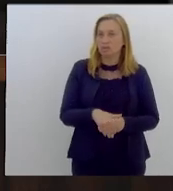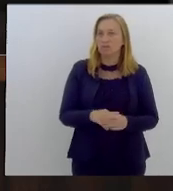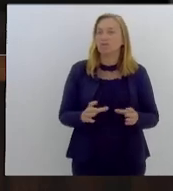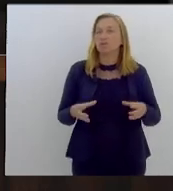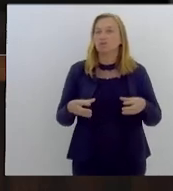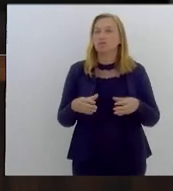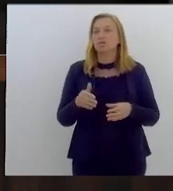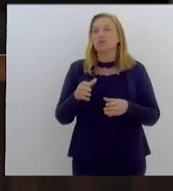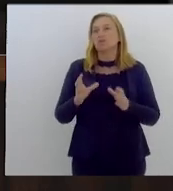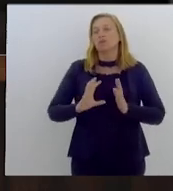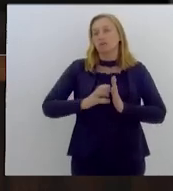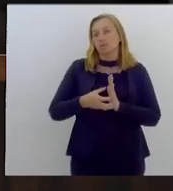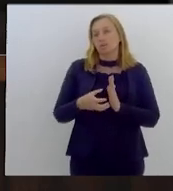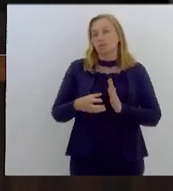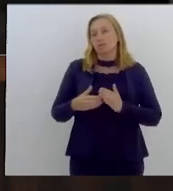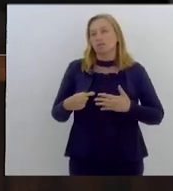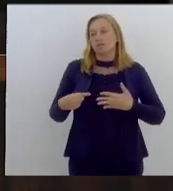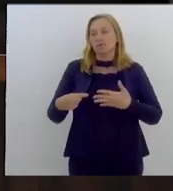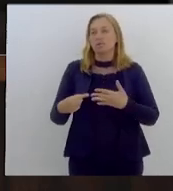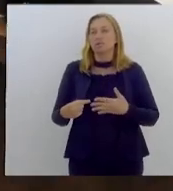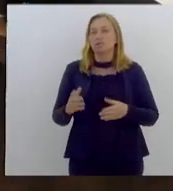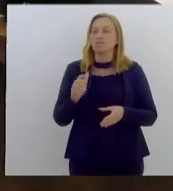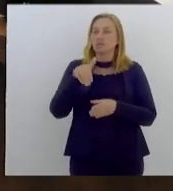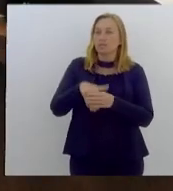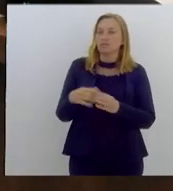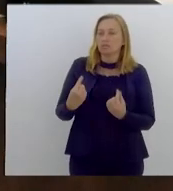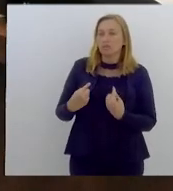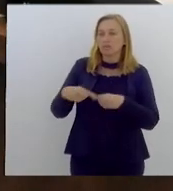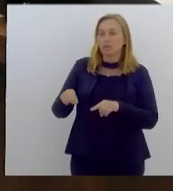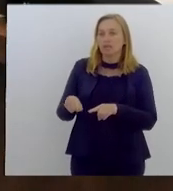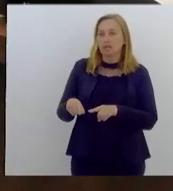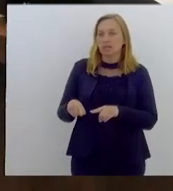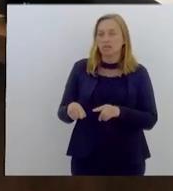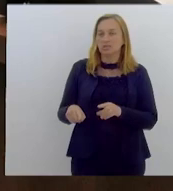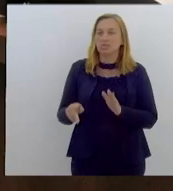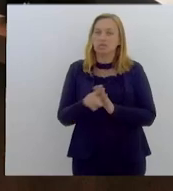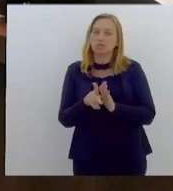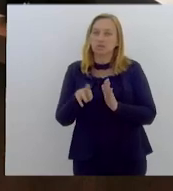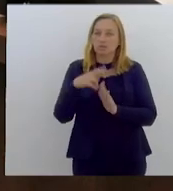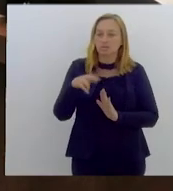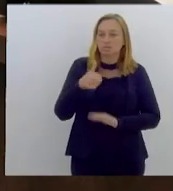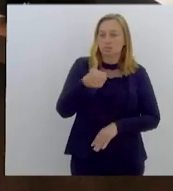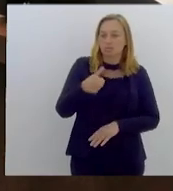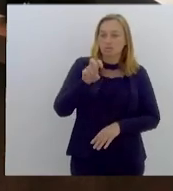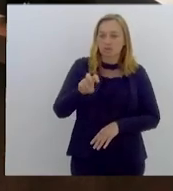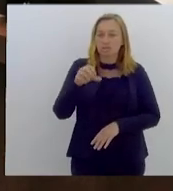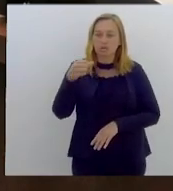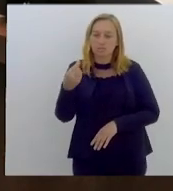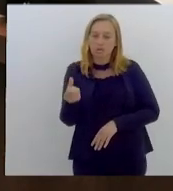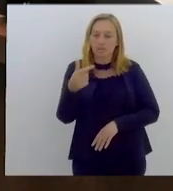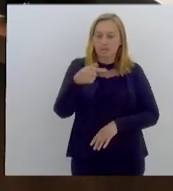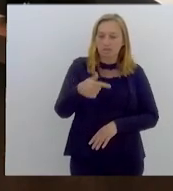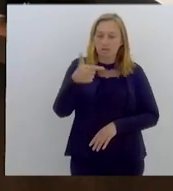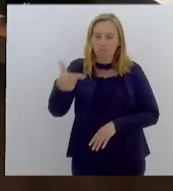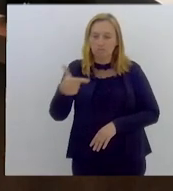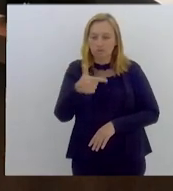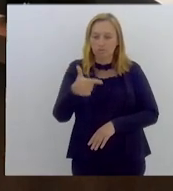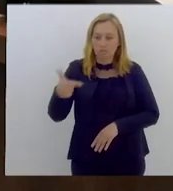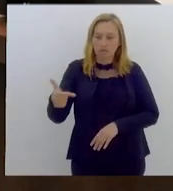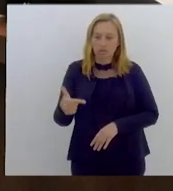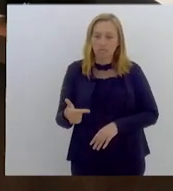bancada do PSOL também acompanha o voto contrário ao projeto de resolução 1567 de 2022,